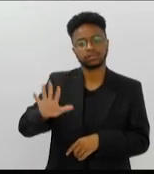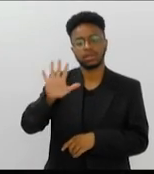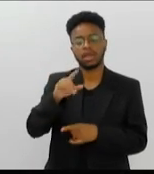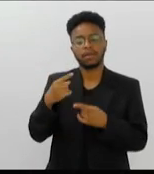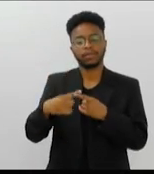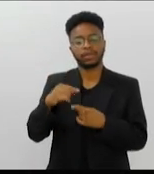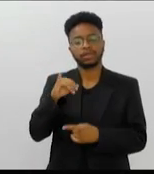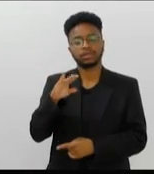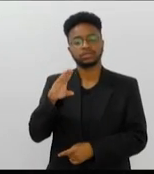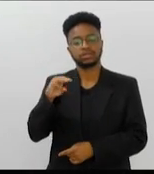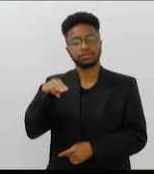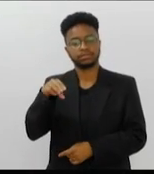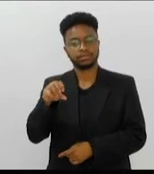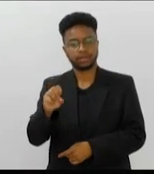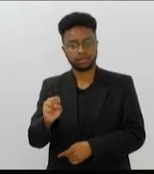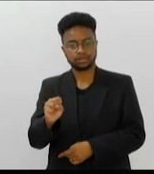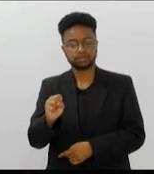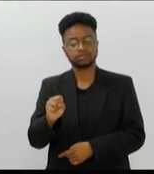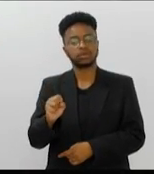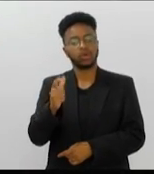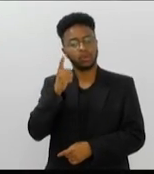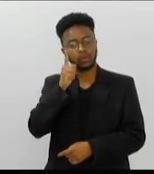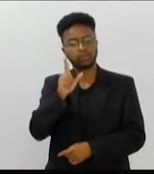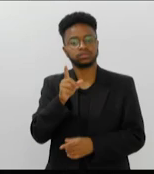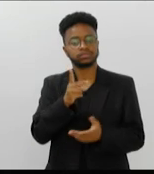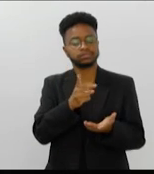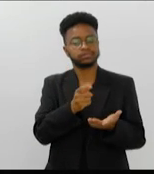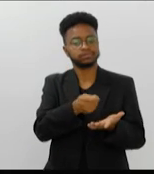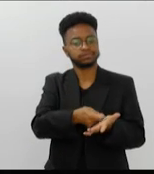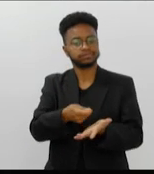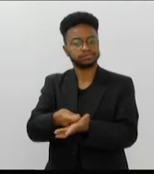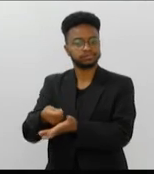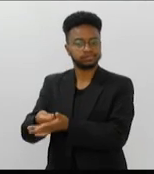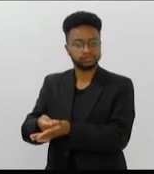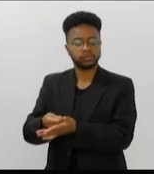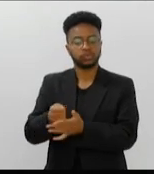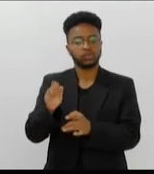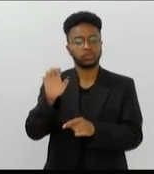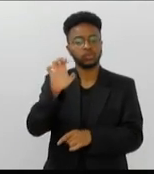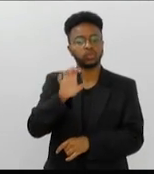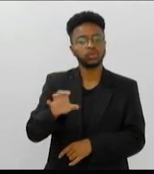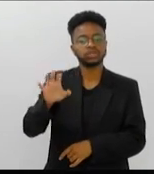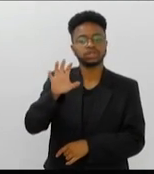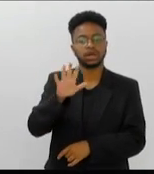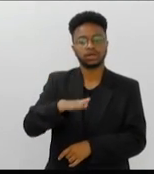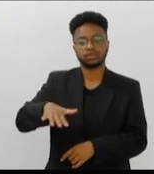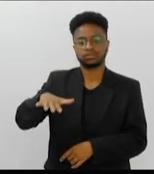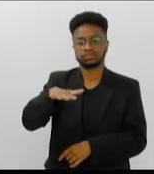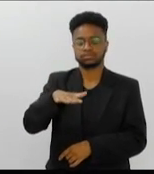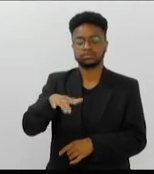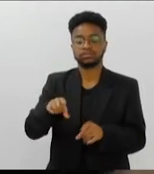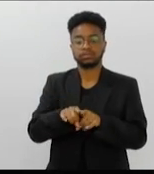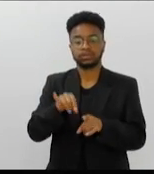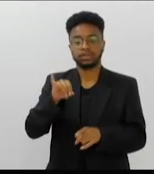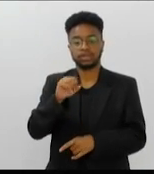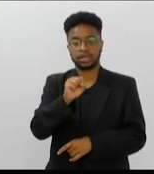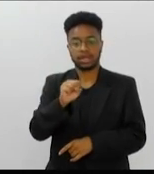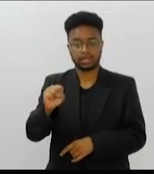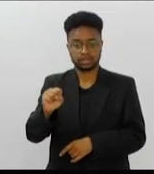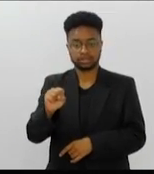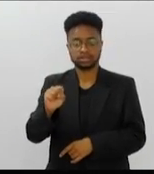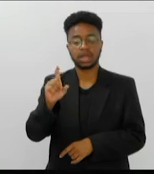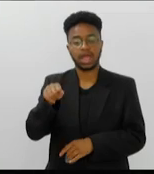ICMS circula, né, pelo Estado como um todo. E o ISS é mais